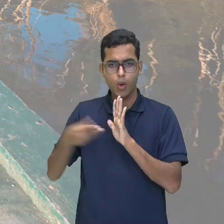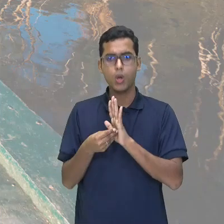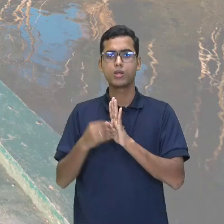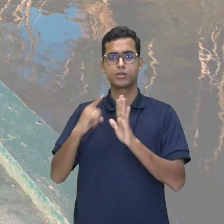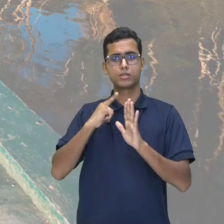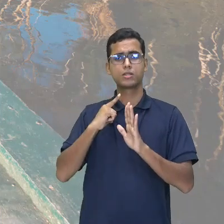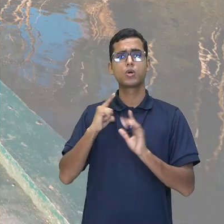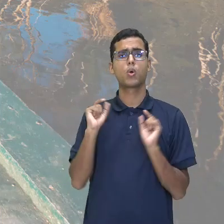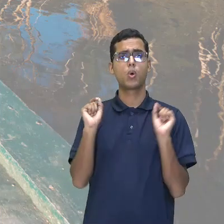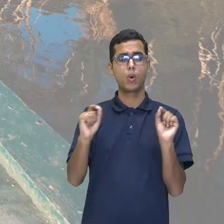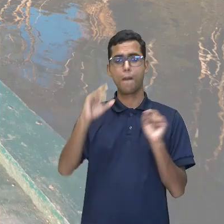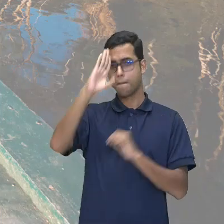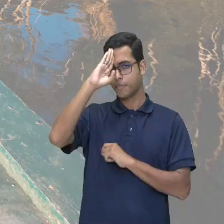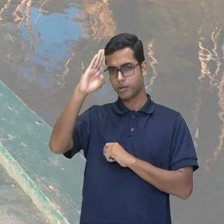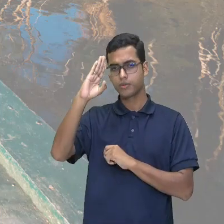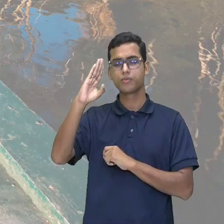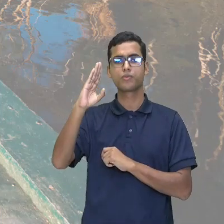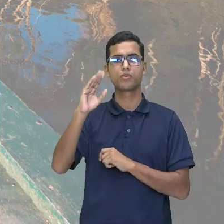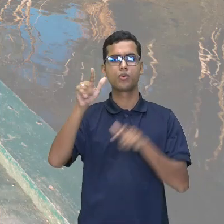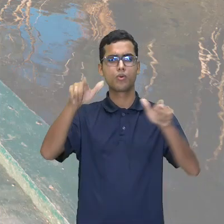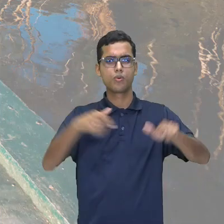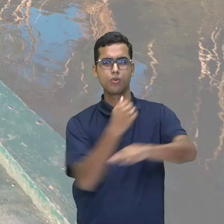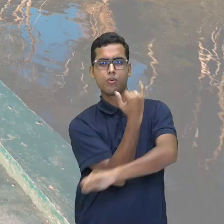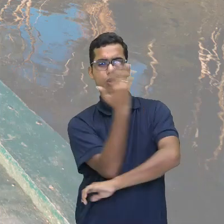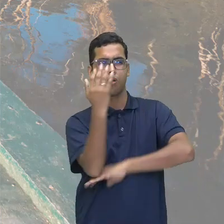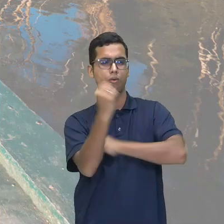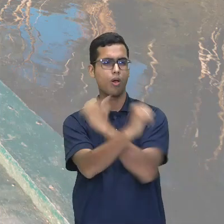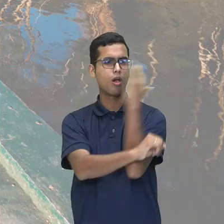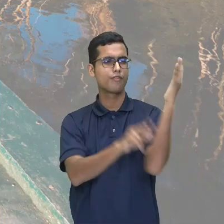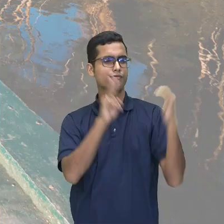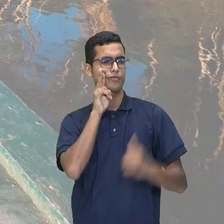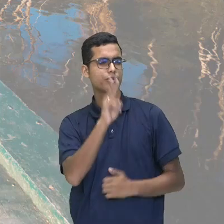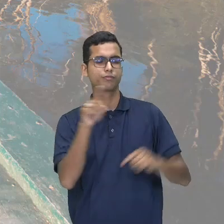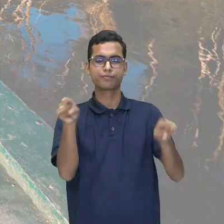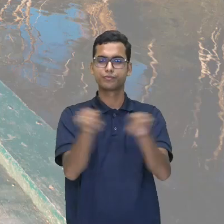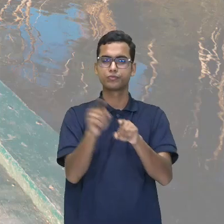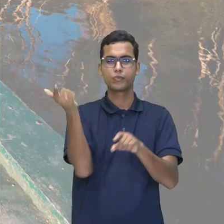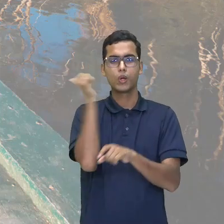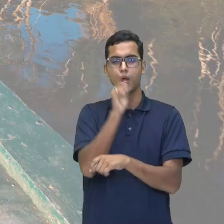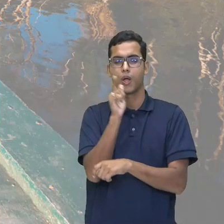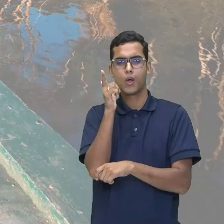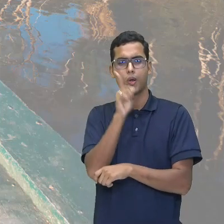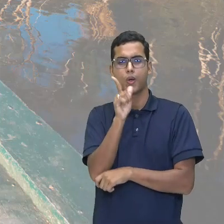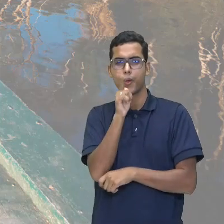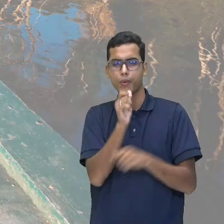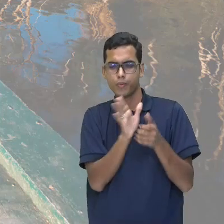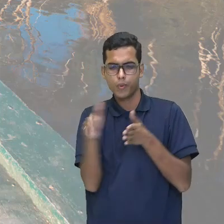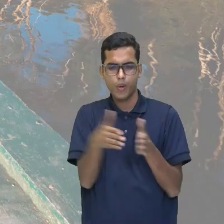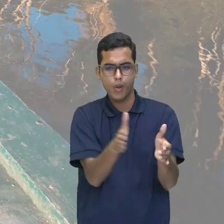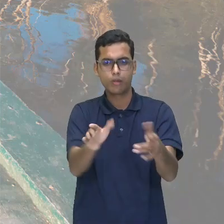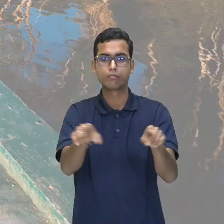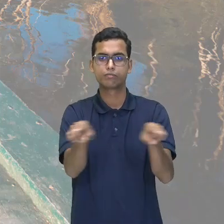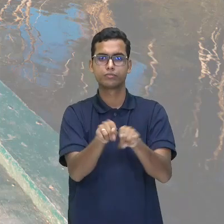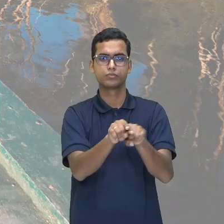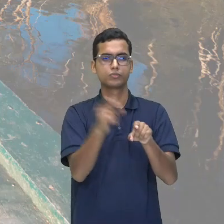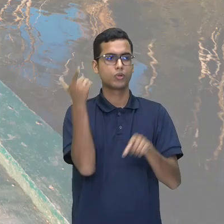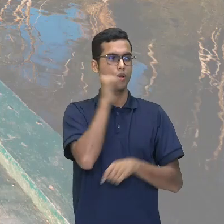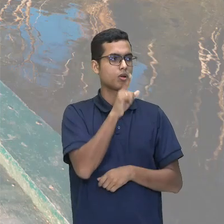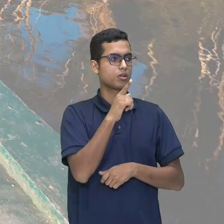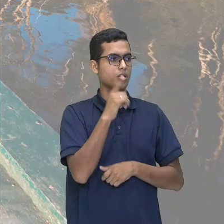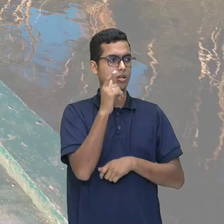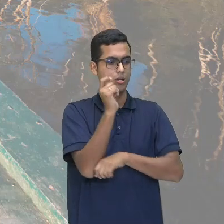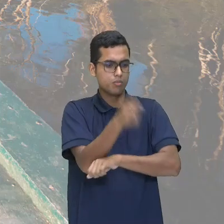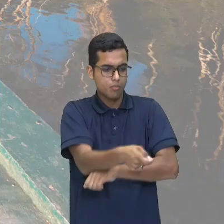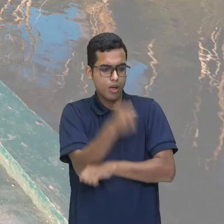ali como sua principal paisagem, seu meio de transporte e também um meio para extrair a sua